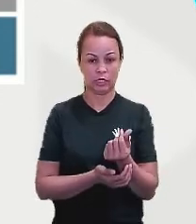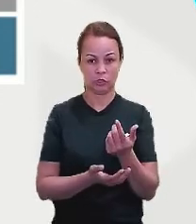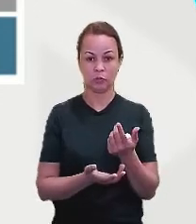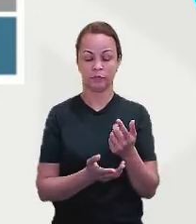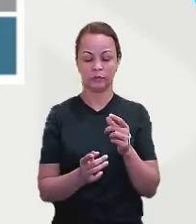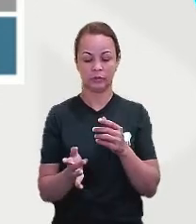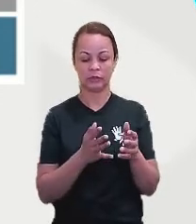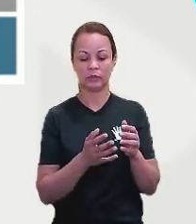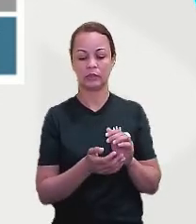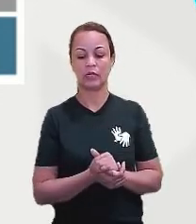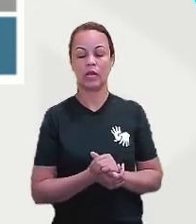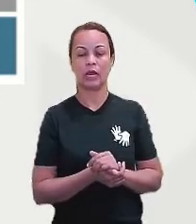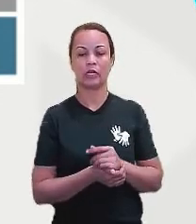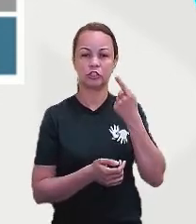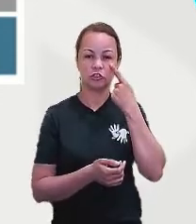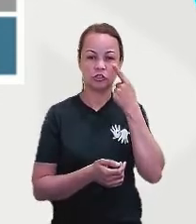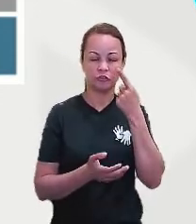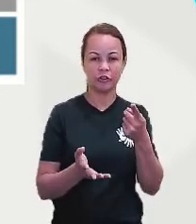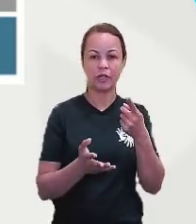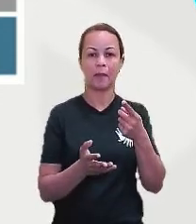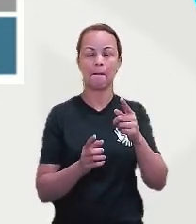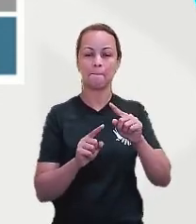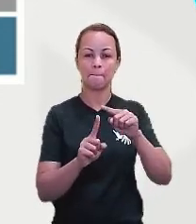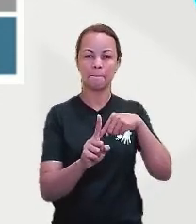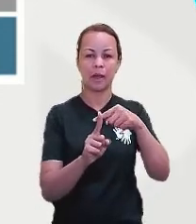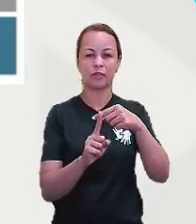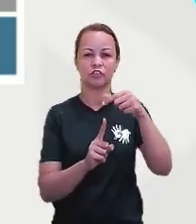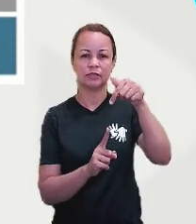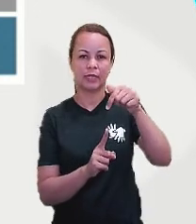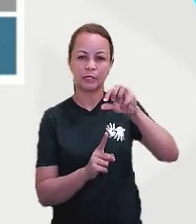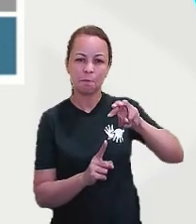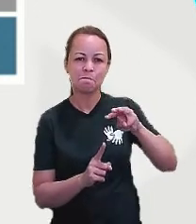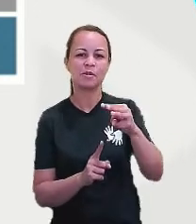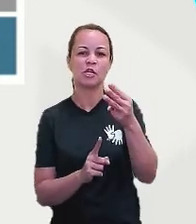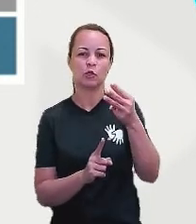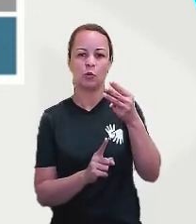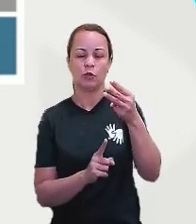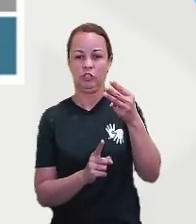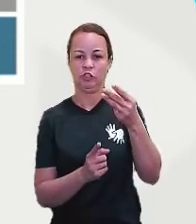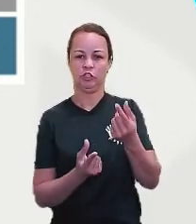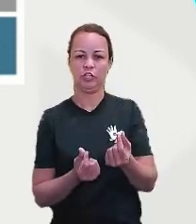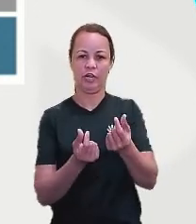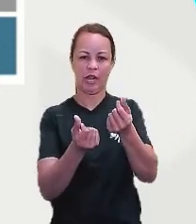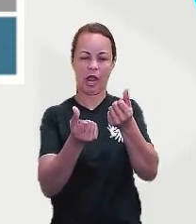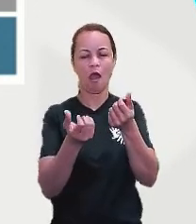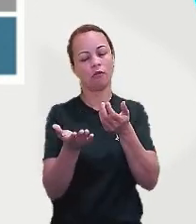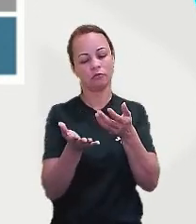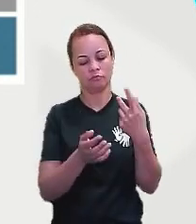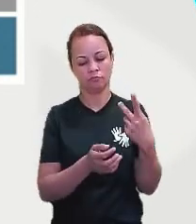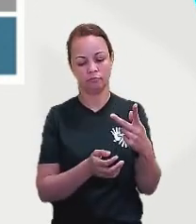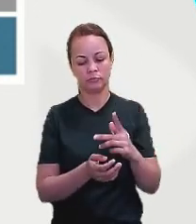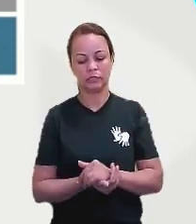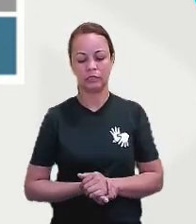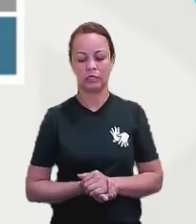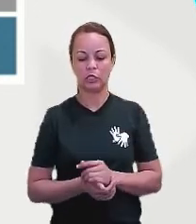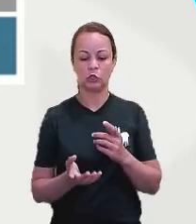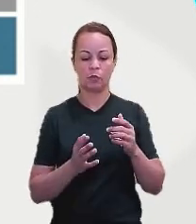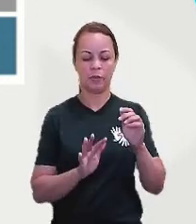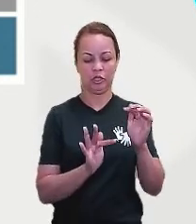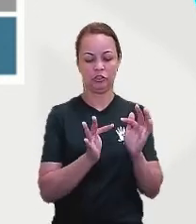de 7 milhões de reais foram gastos, né, com esses internamentos. No mês de fevereiro, mais de 5 milhões, ou